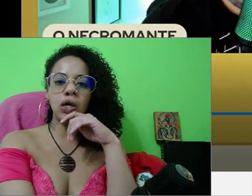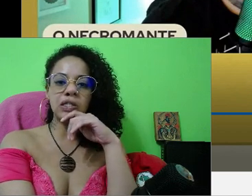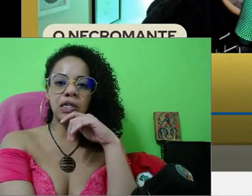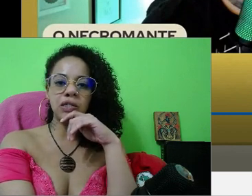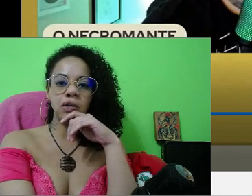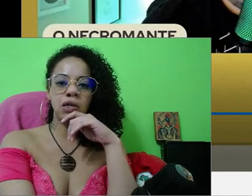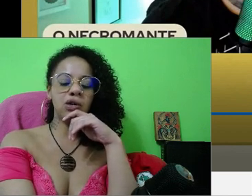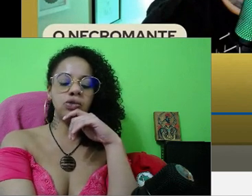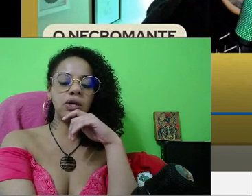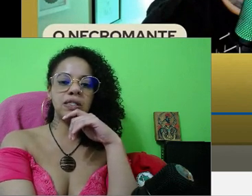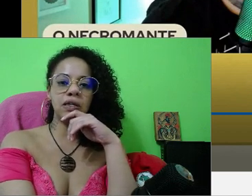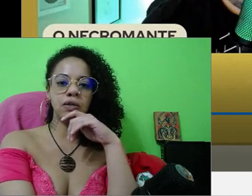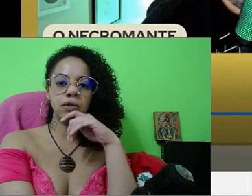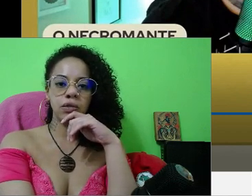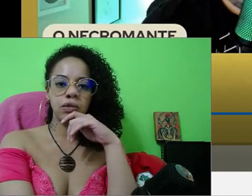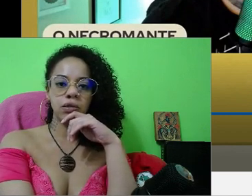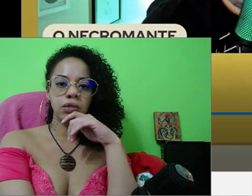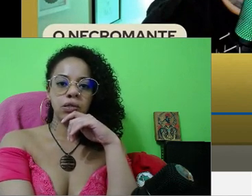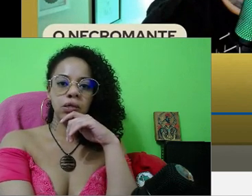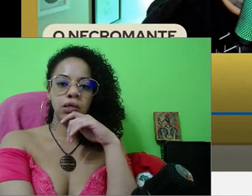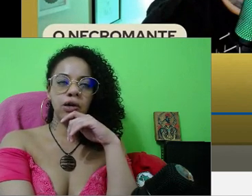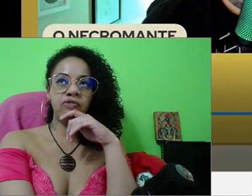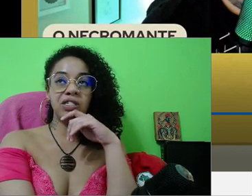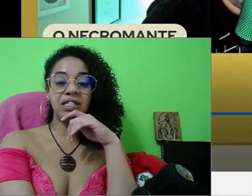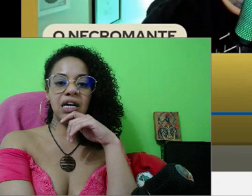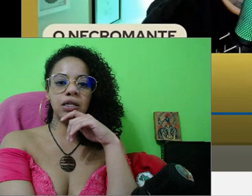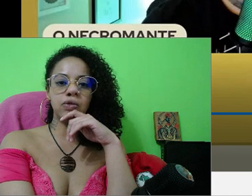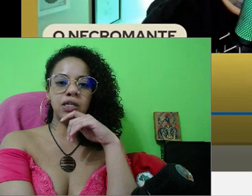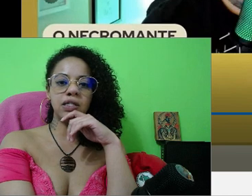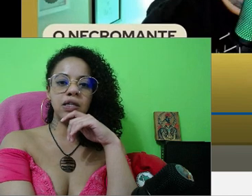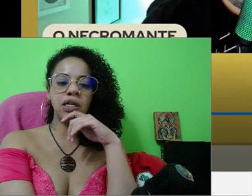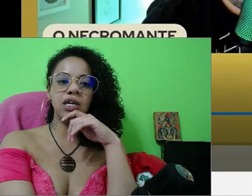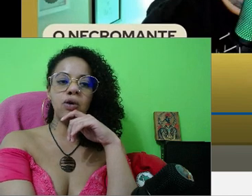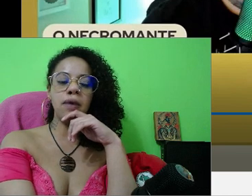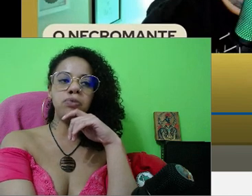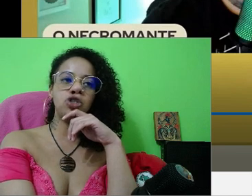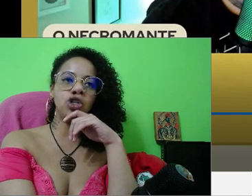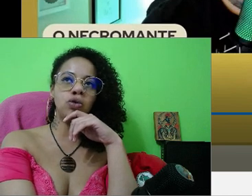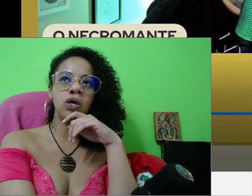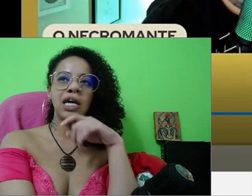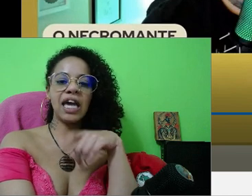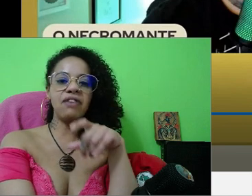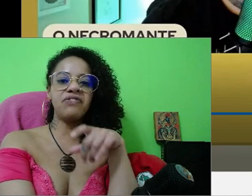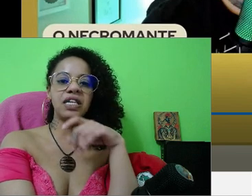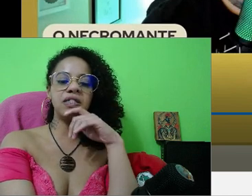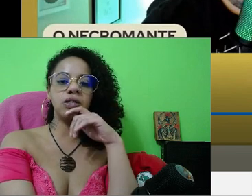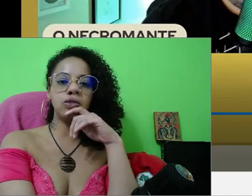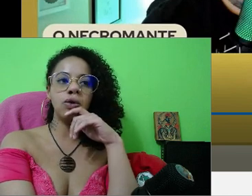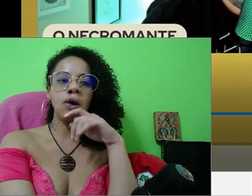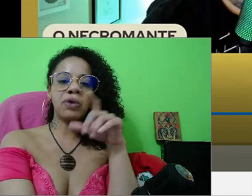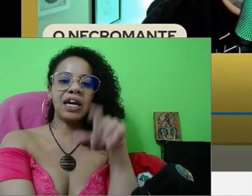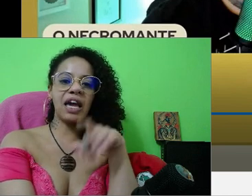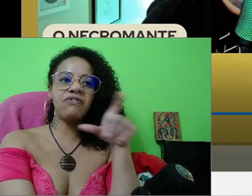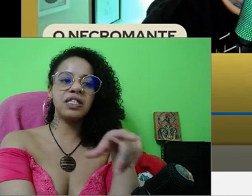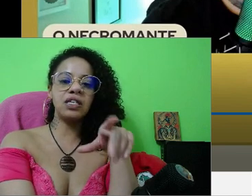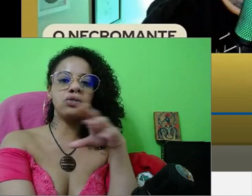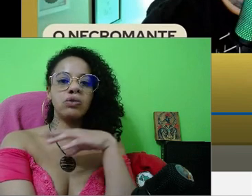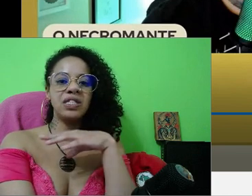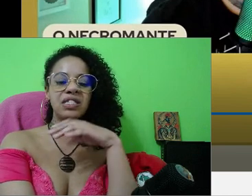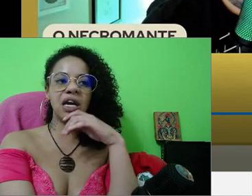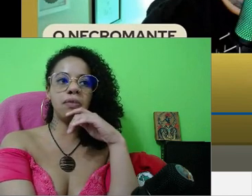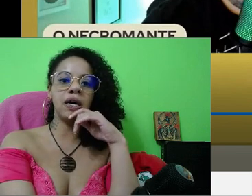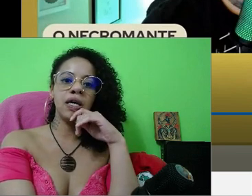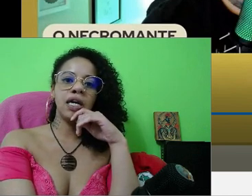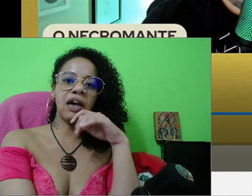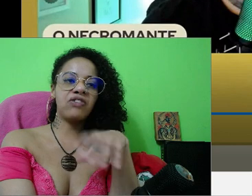nada pelas costas eu não sou assim eu fui ensinada no ser assim e eu repúdio quem faz isso porque quem